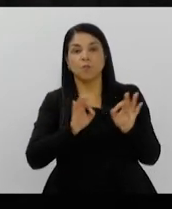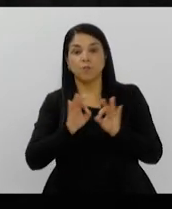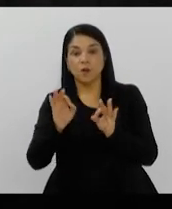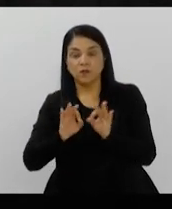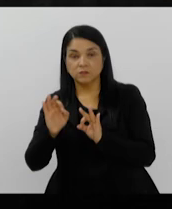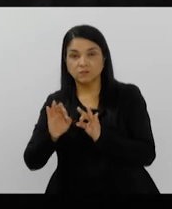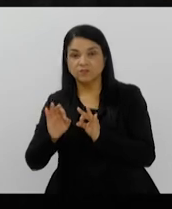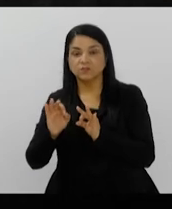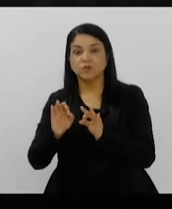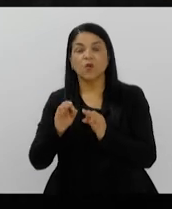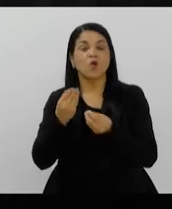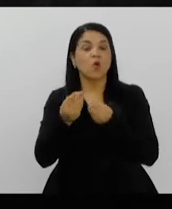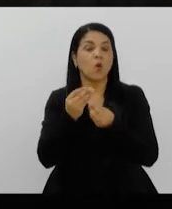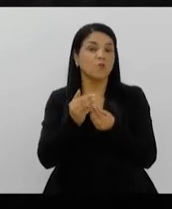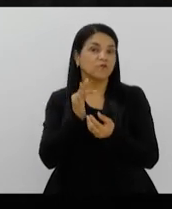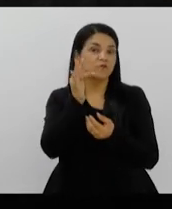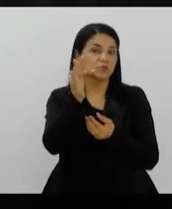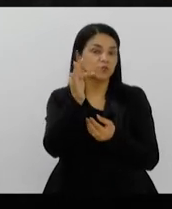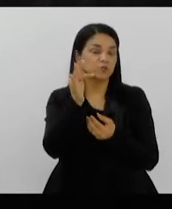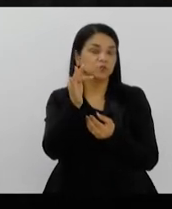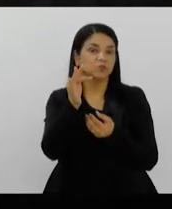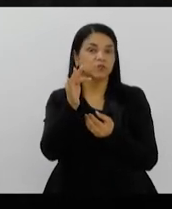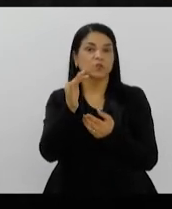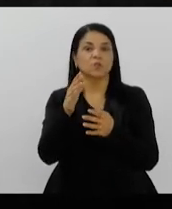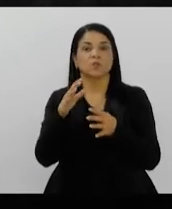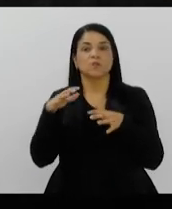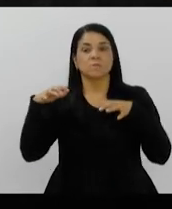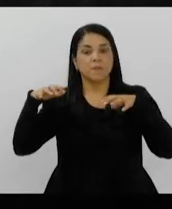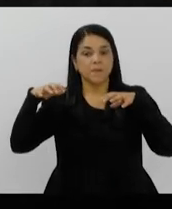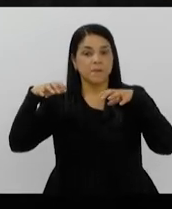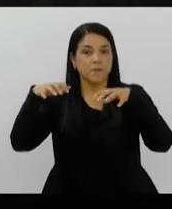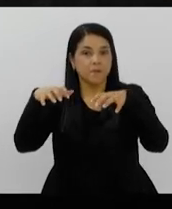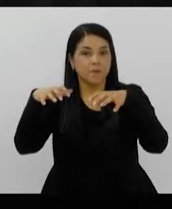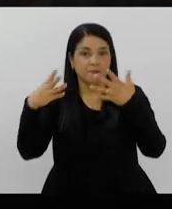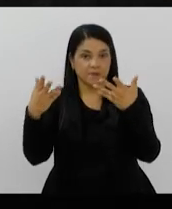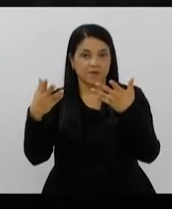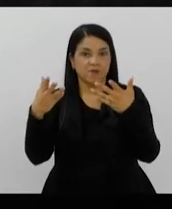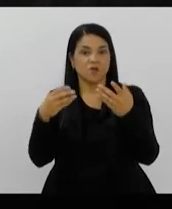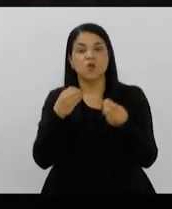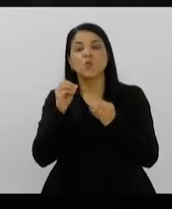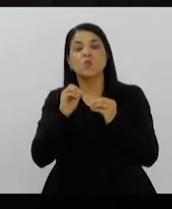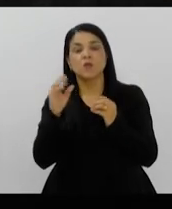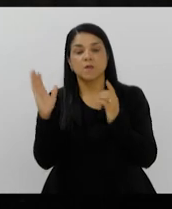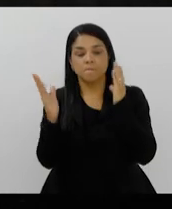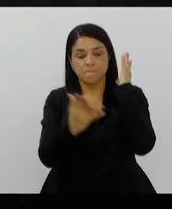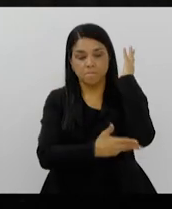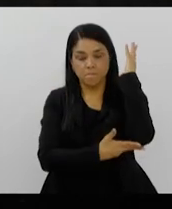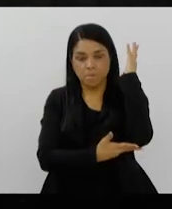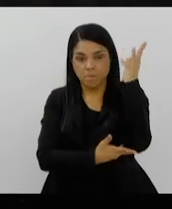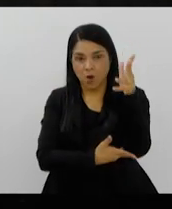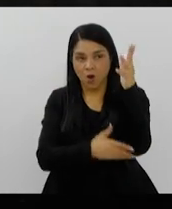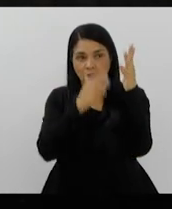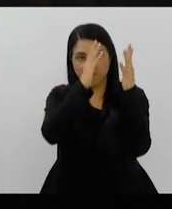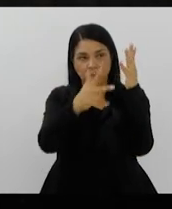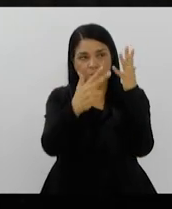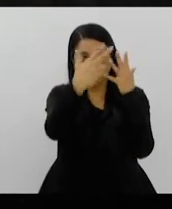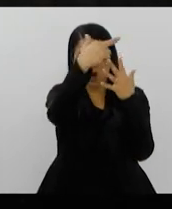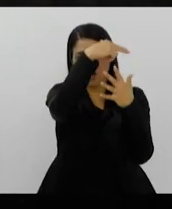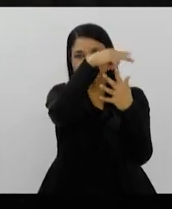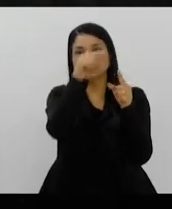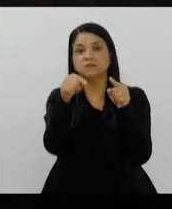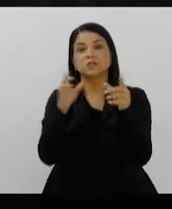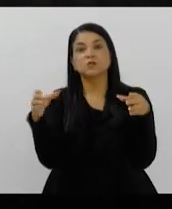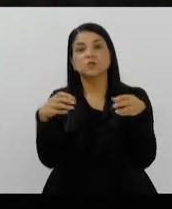como ela está preparada para as chuvas e o que, que ela fez até agora de podas, de contratação extra de equipes,